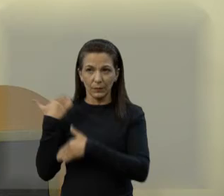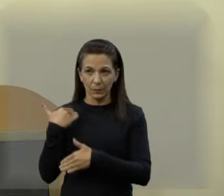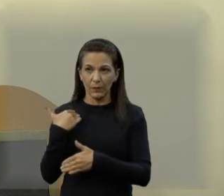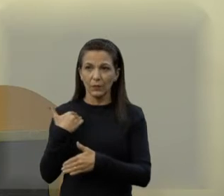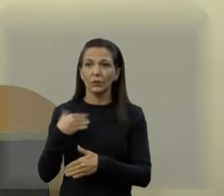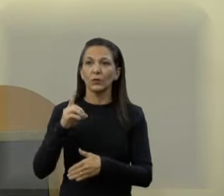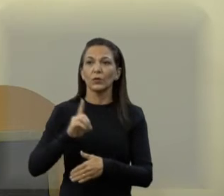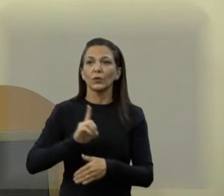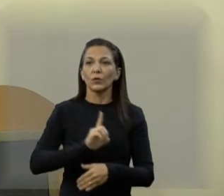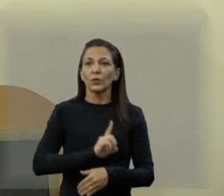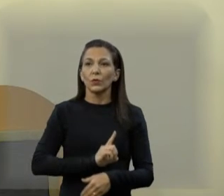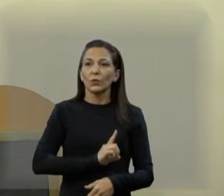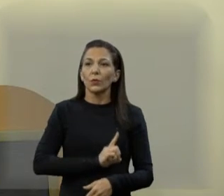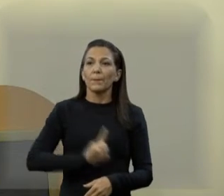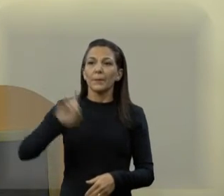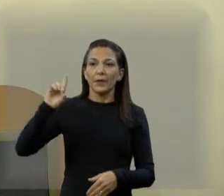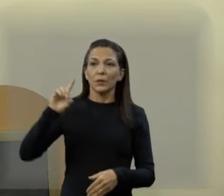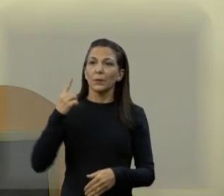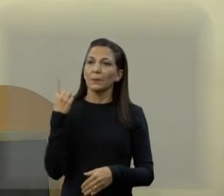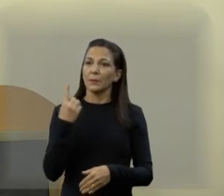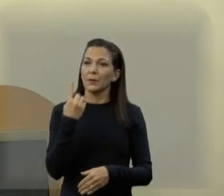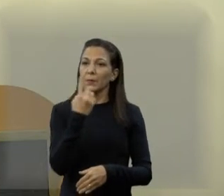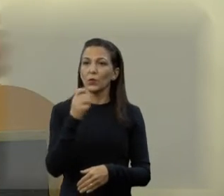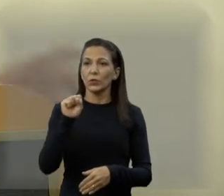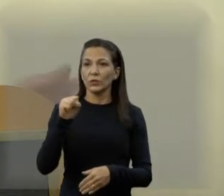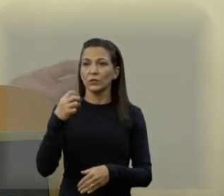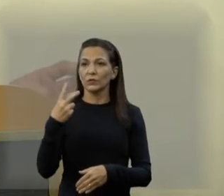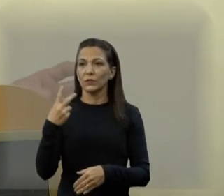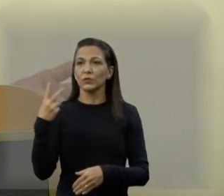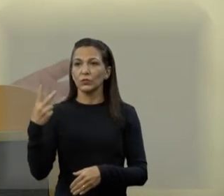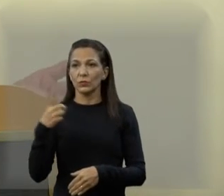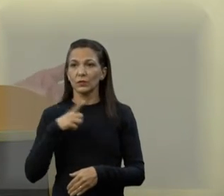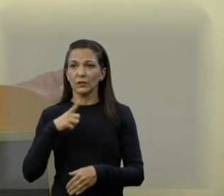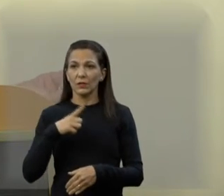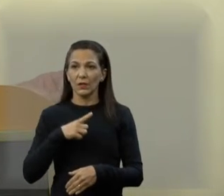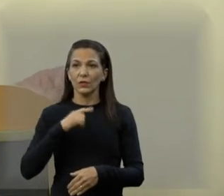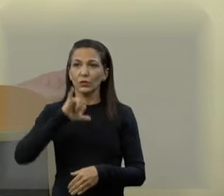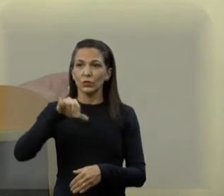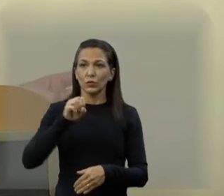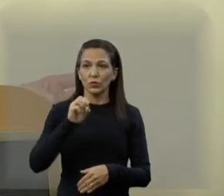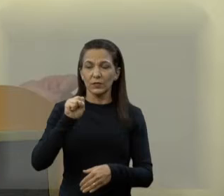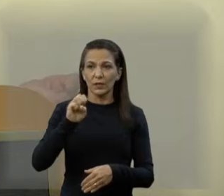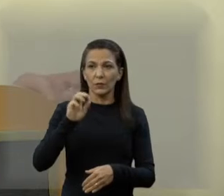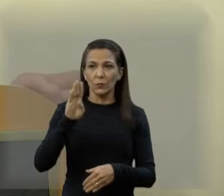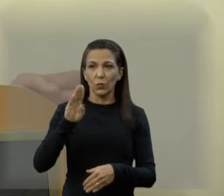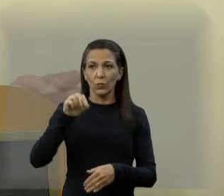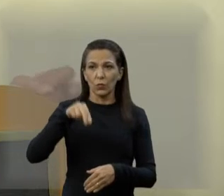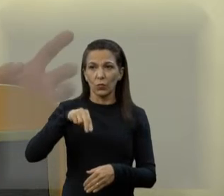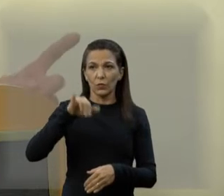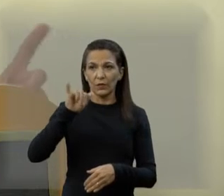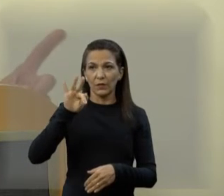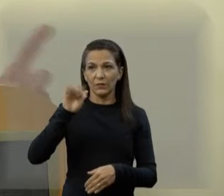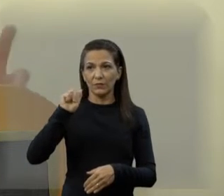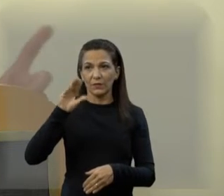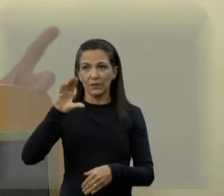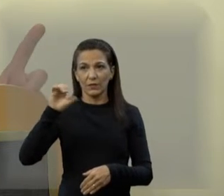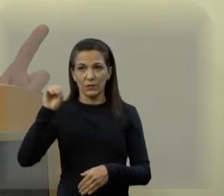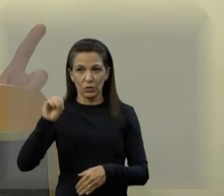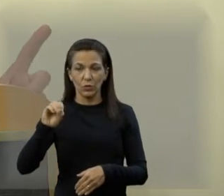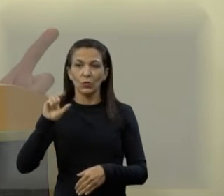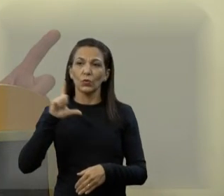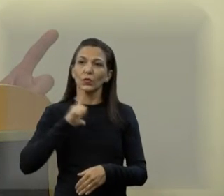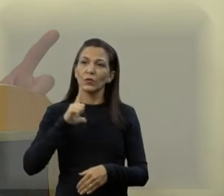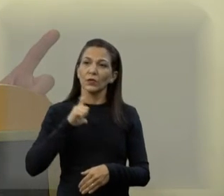Ministro por Dom Pedro primeiro em 1822 José Bonifácio de Andrade e Silva também conhecido